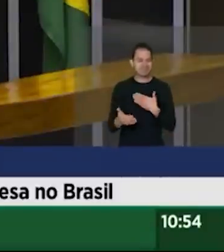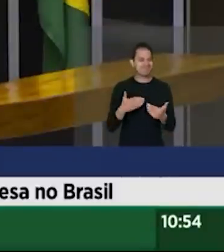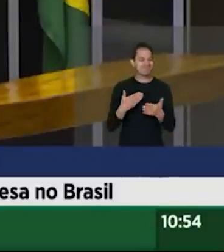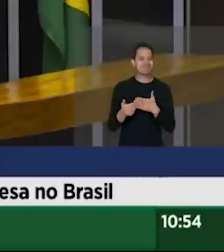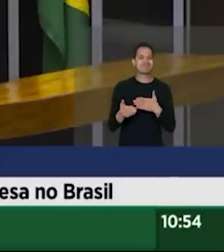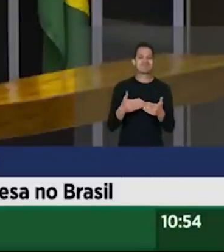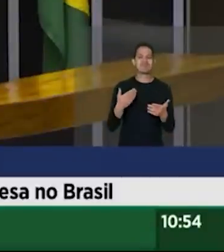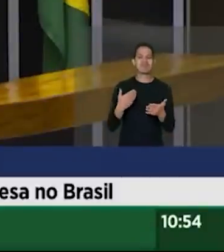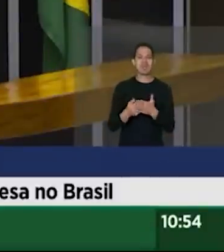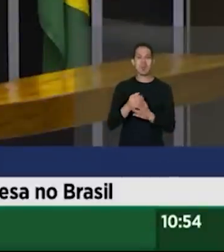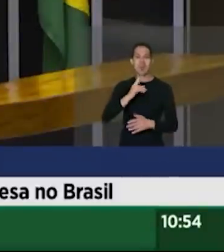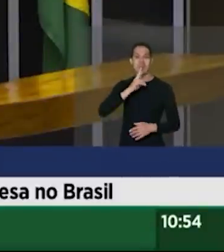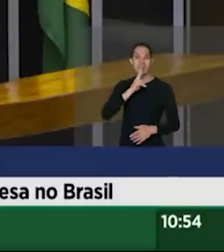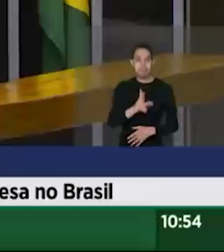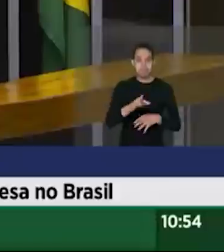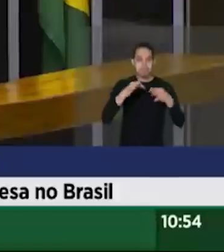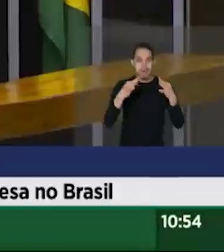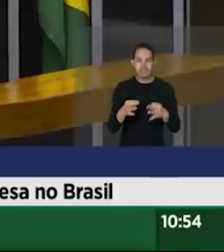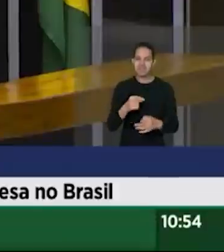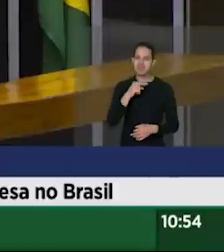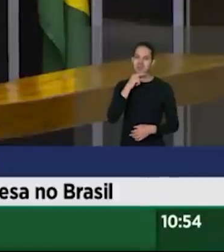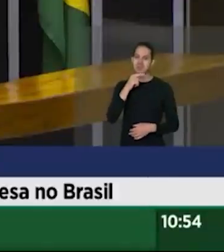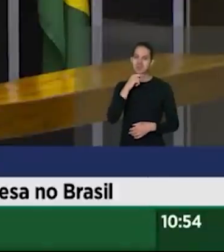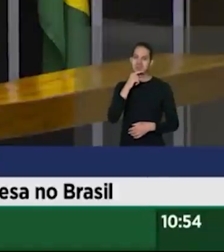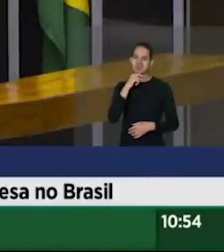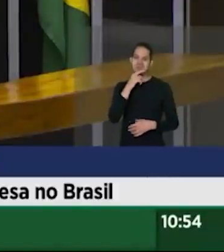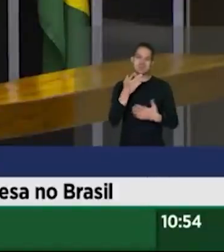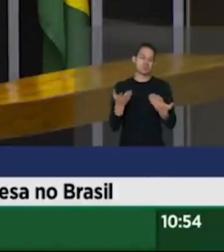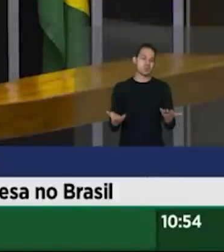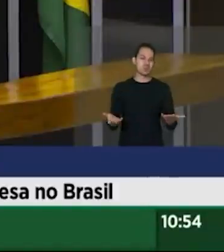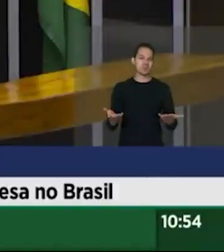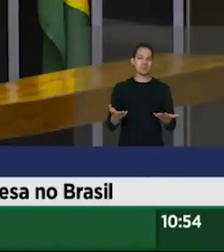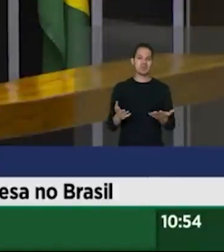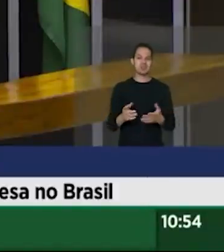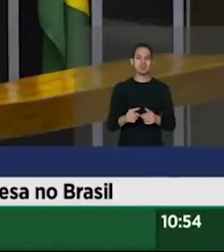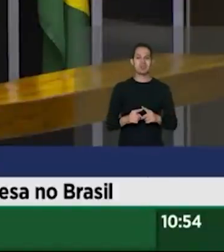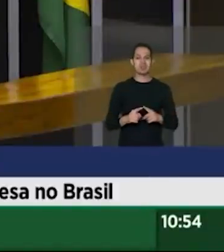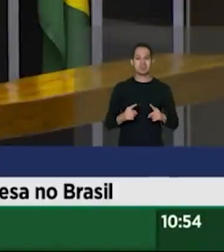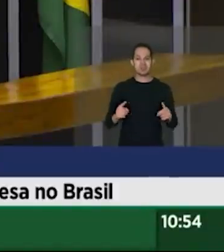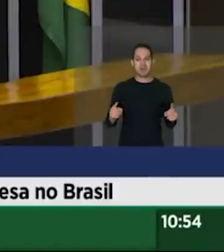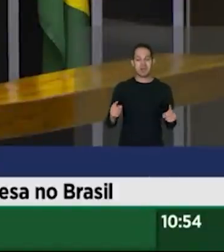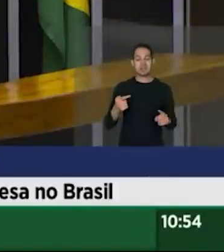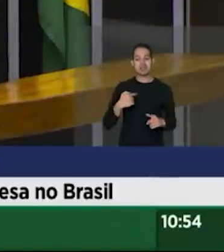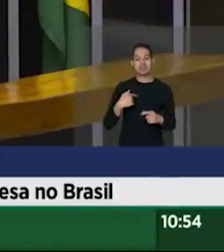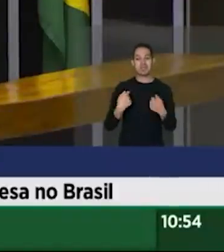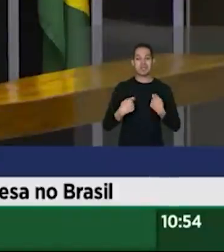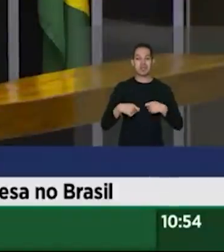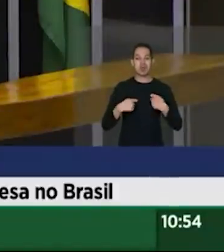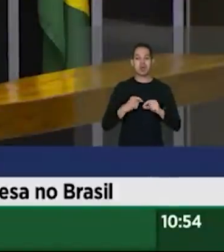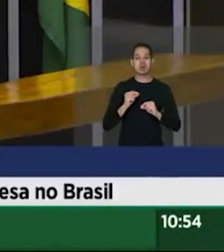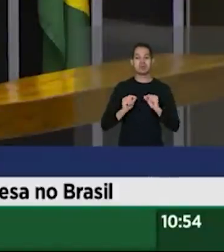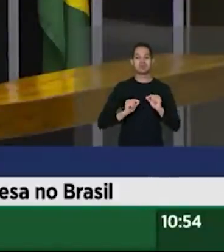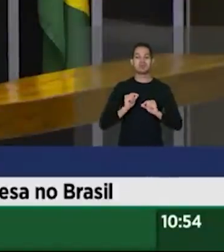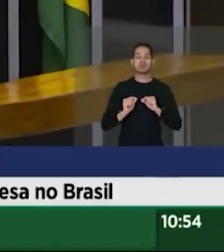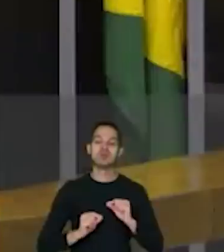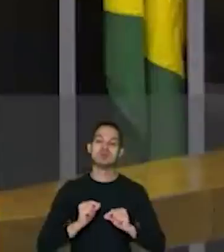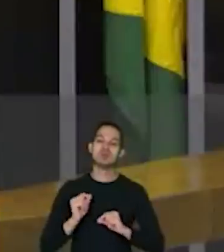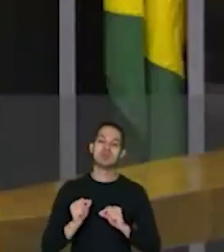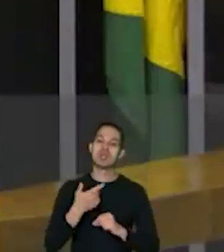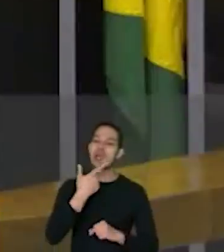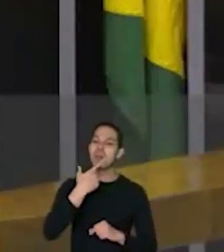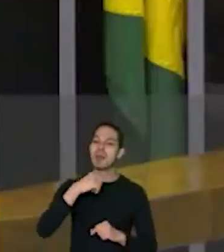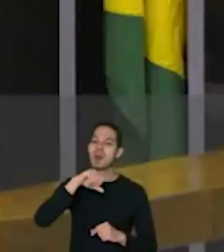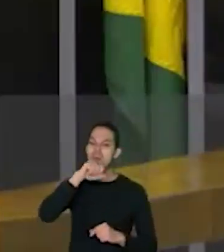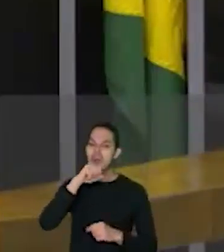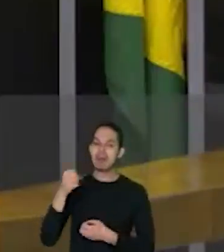chegar com uma resposta talvez eu não esteja pronto para essa resposta Mas o que eu preciso fazer é o que meu pai sempre